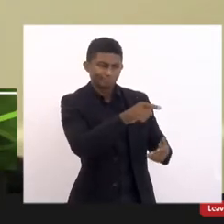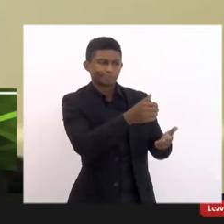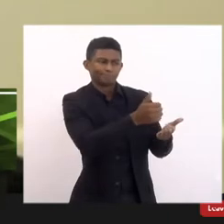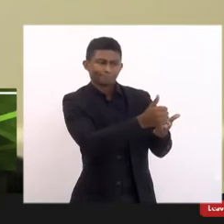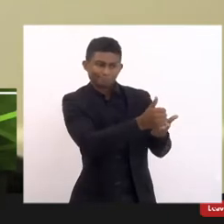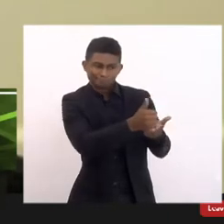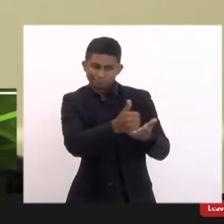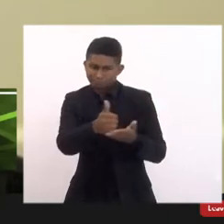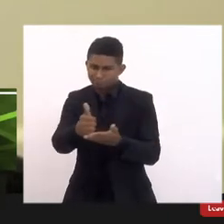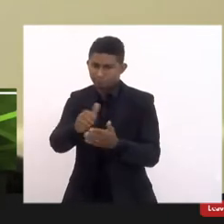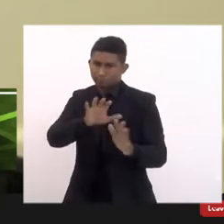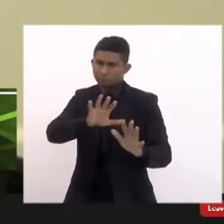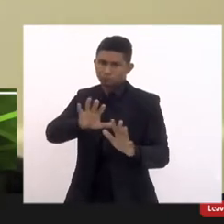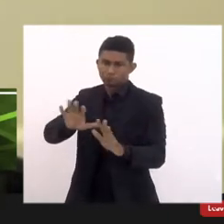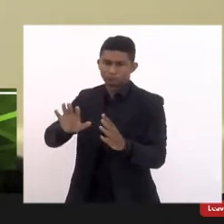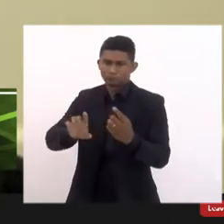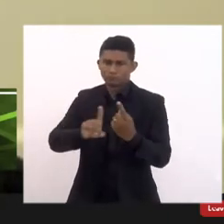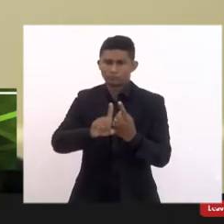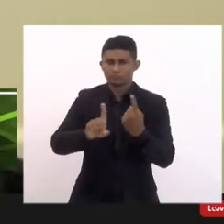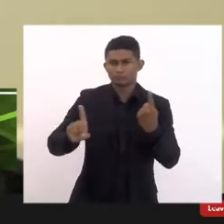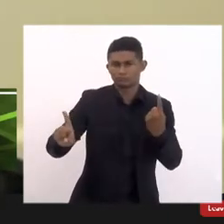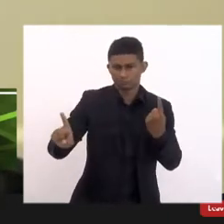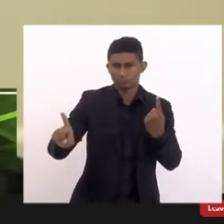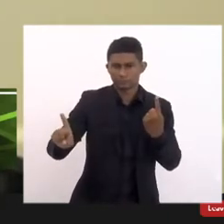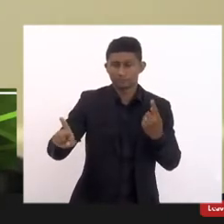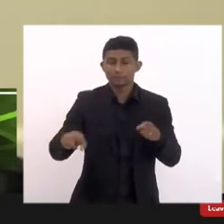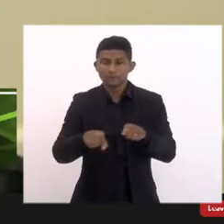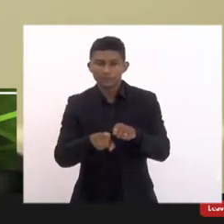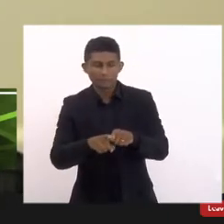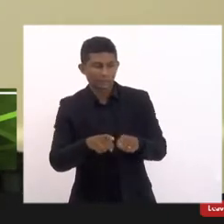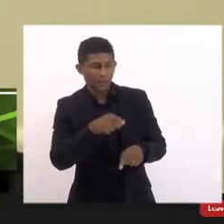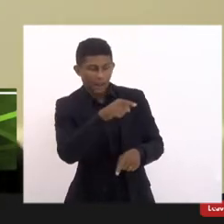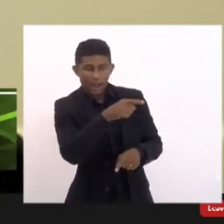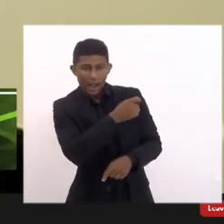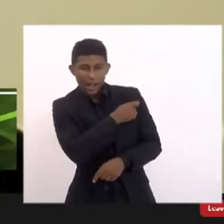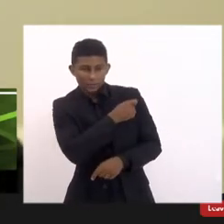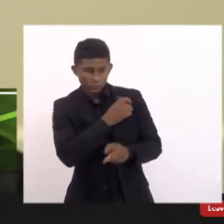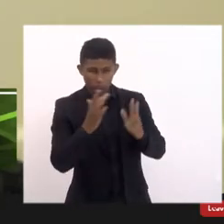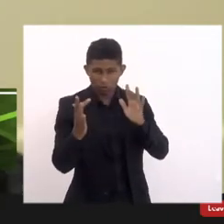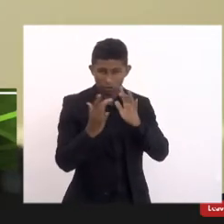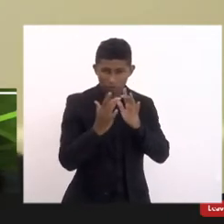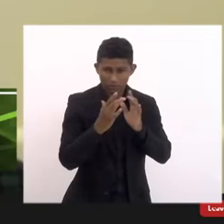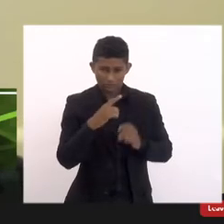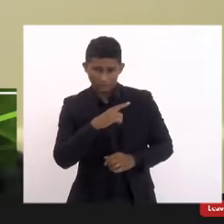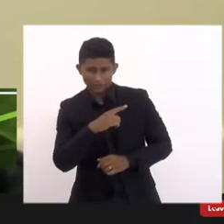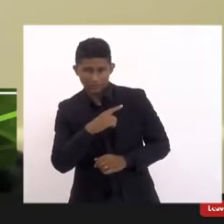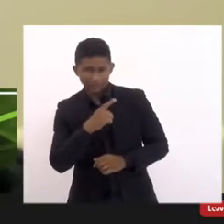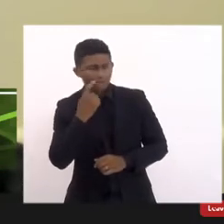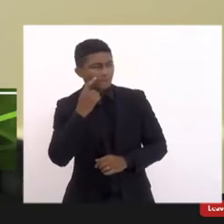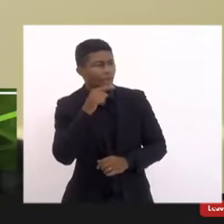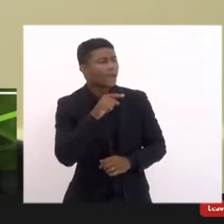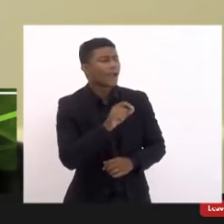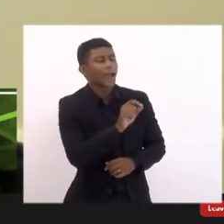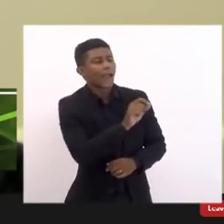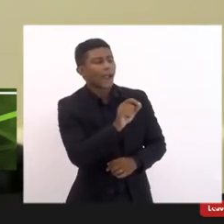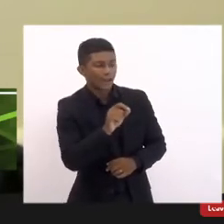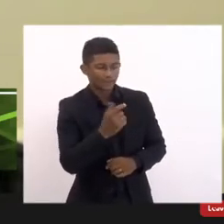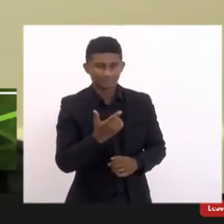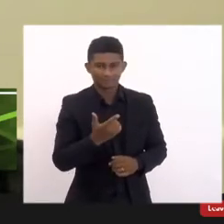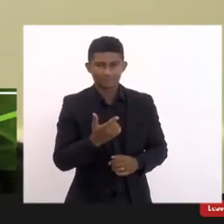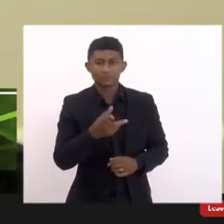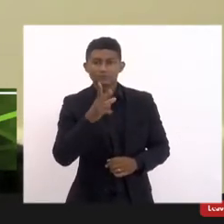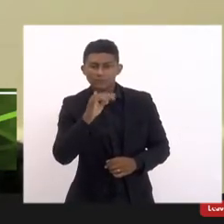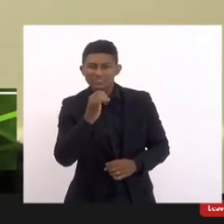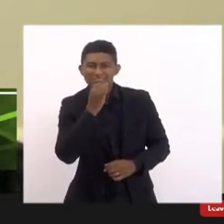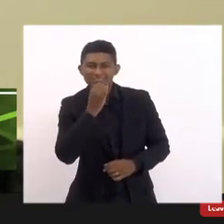E colocar em observação os alunos que tiveram contato. Essas são as recomendações principais, né? Isolar o aluno que ou ele